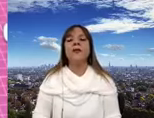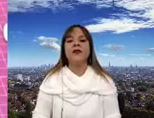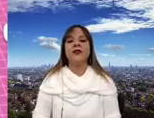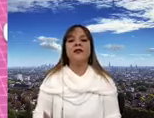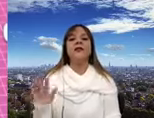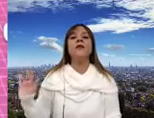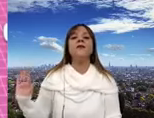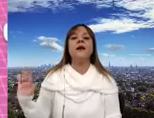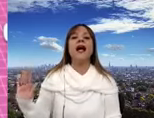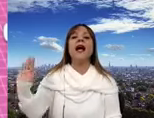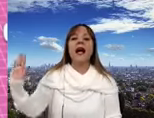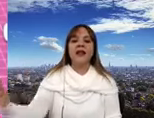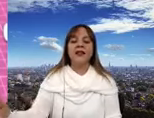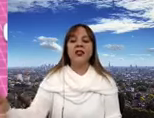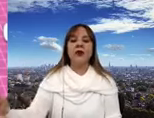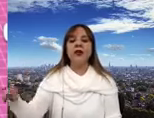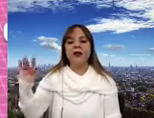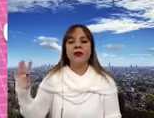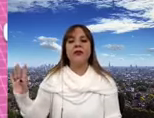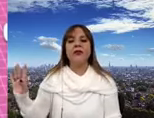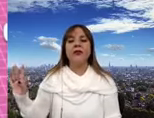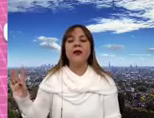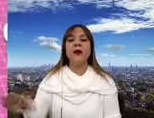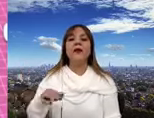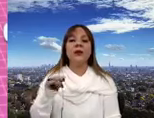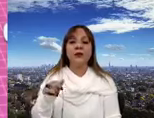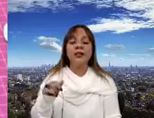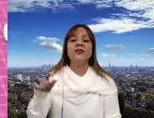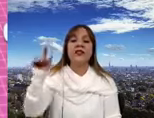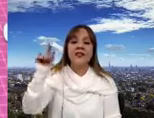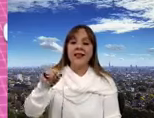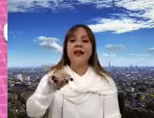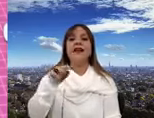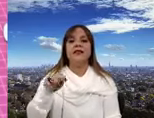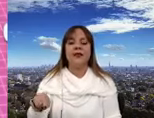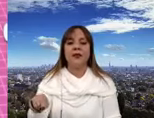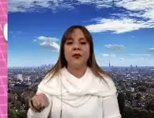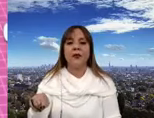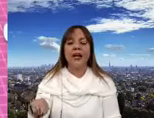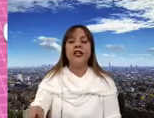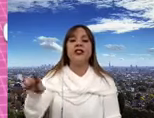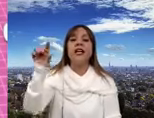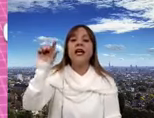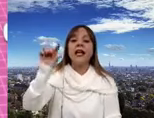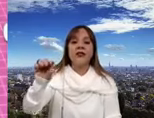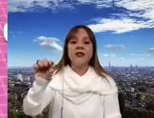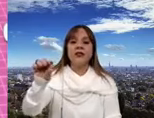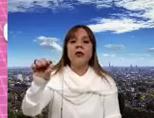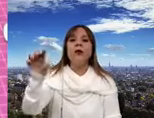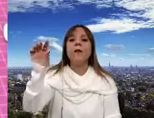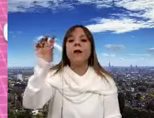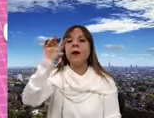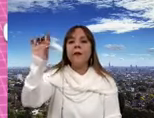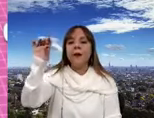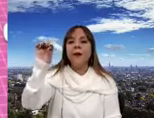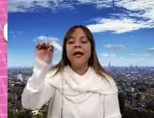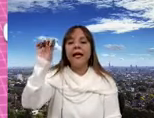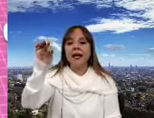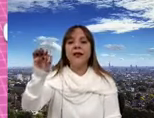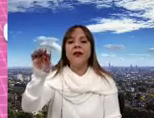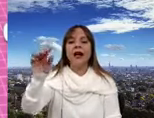vamos esperar até dia 8, aí volta tudo ao normal. Enquanto isso, vocês entrem lá na santafé.net. Quer fazer sua compra? Prepara lá, entra